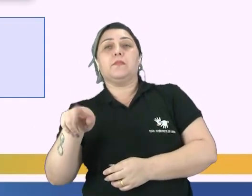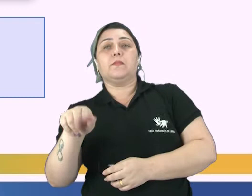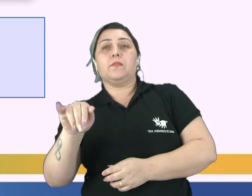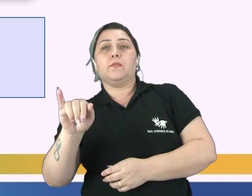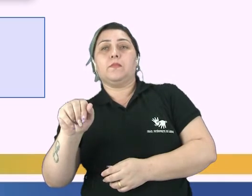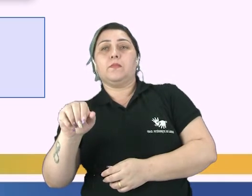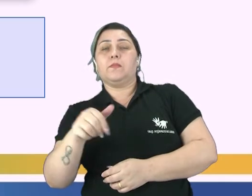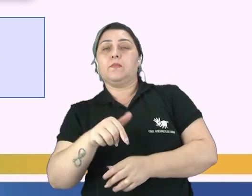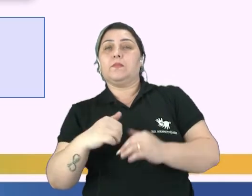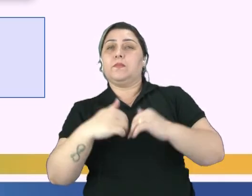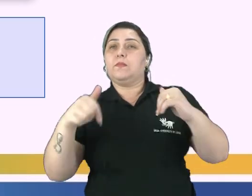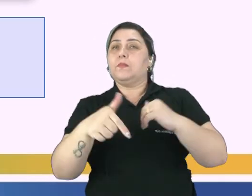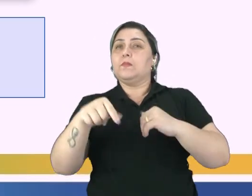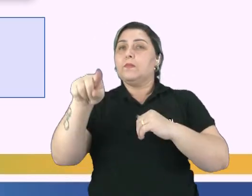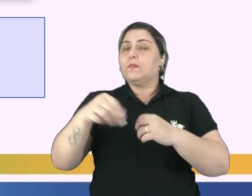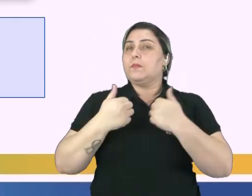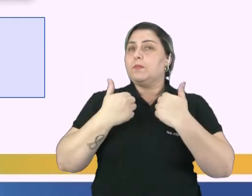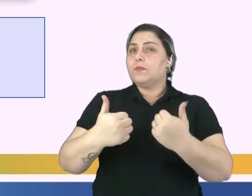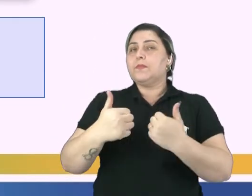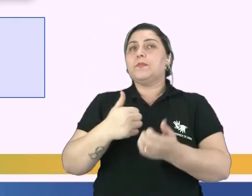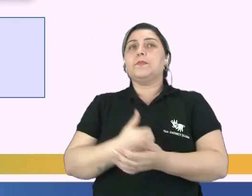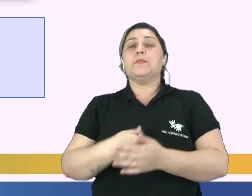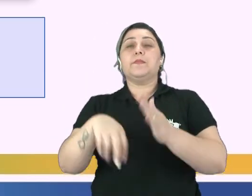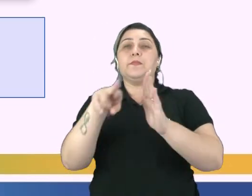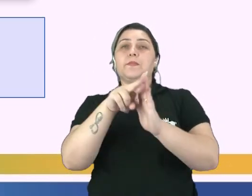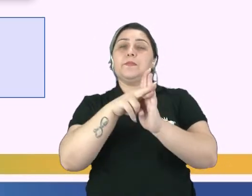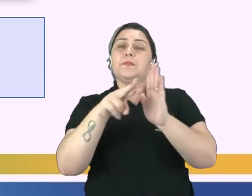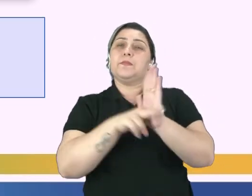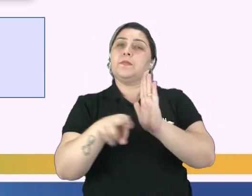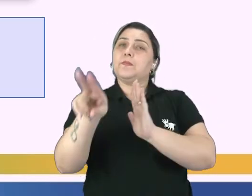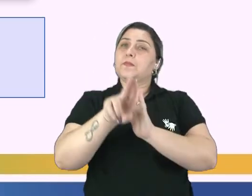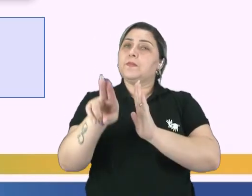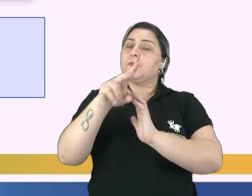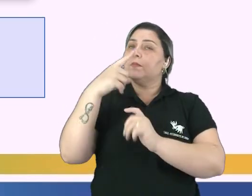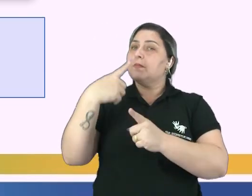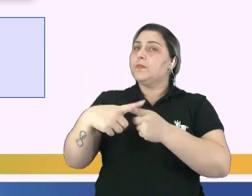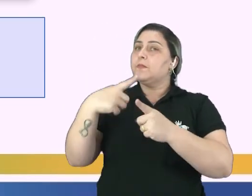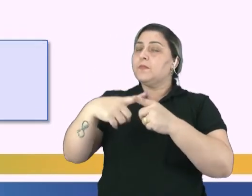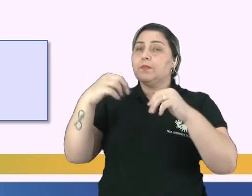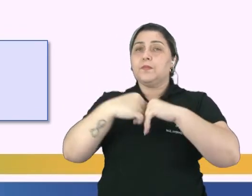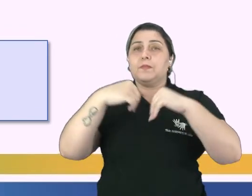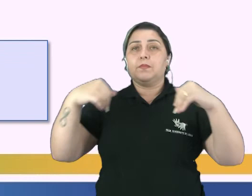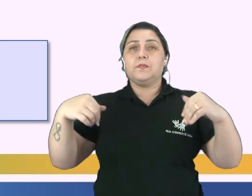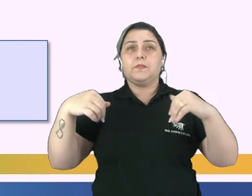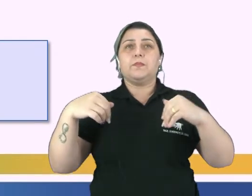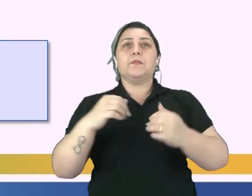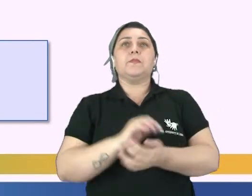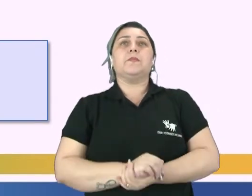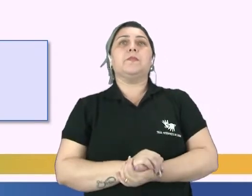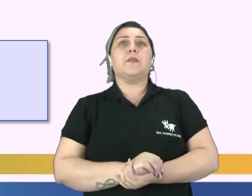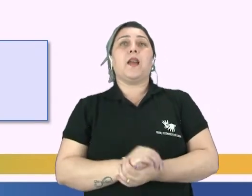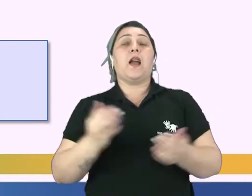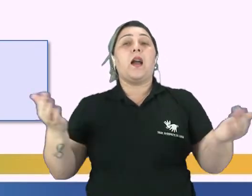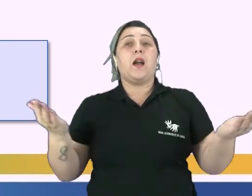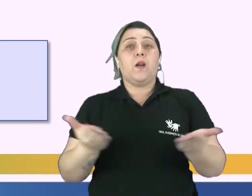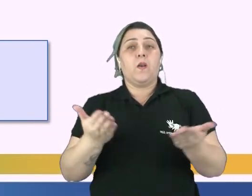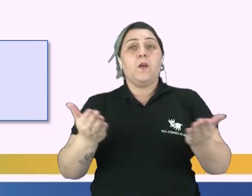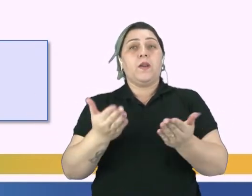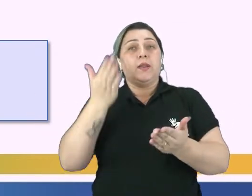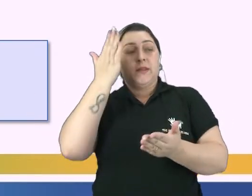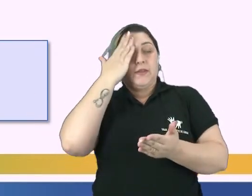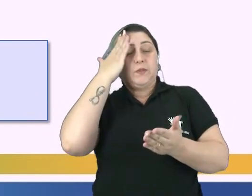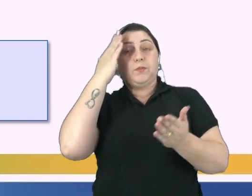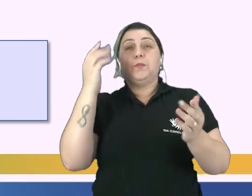separado e sem acento, tá bom? Essa é a regra do uso do porquê separado e sem acento. Vamos agora entender